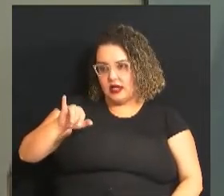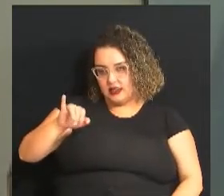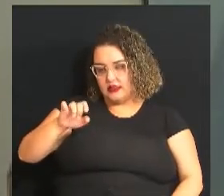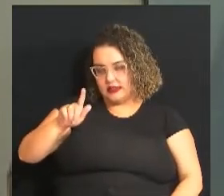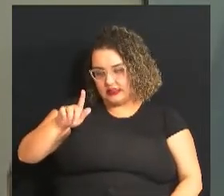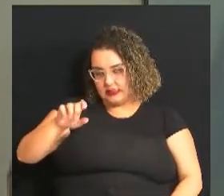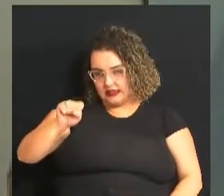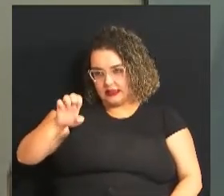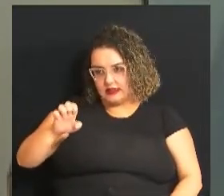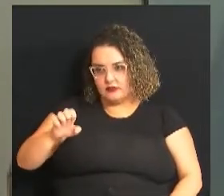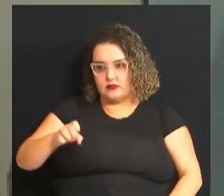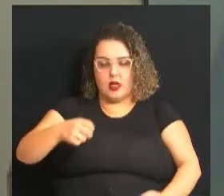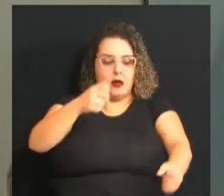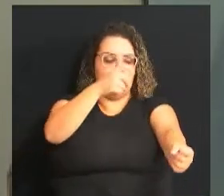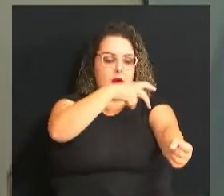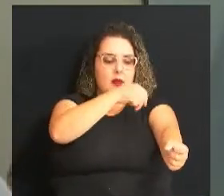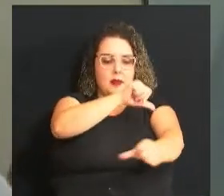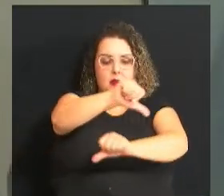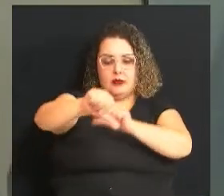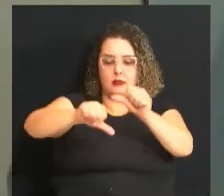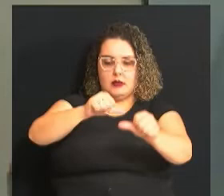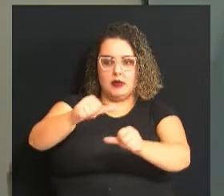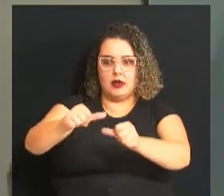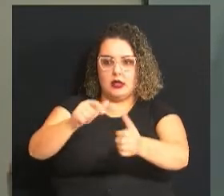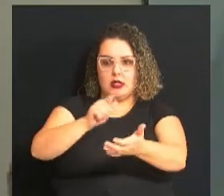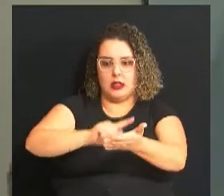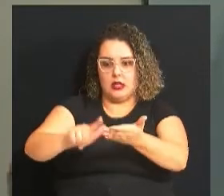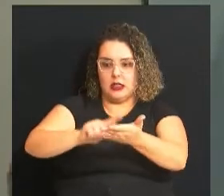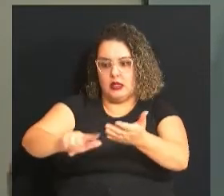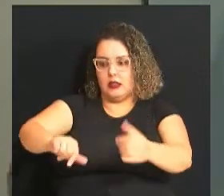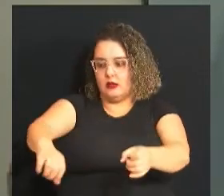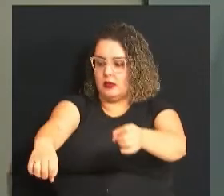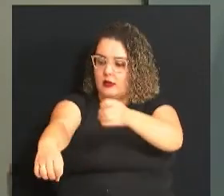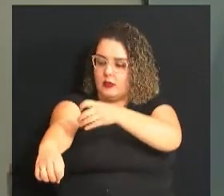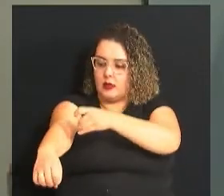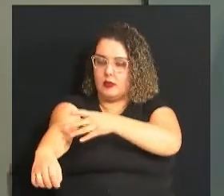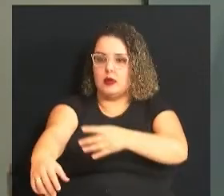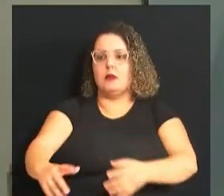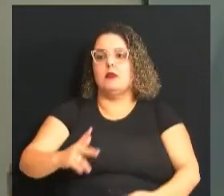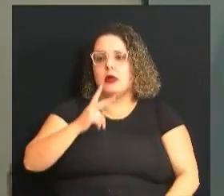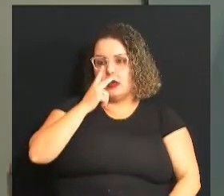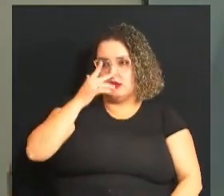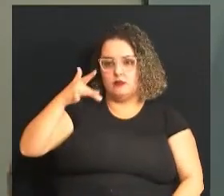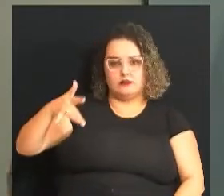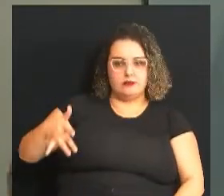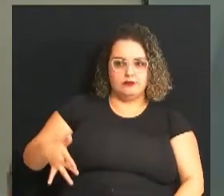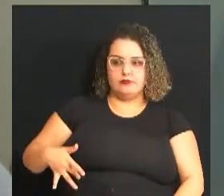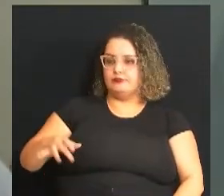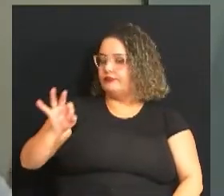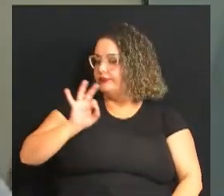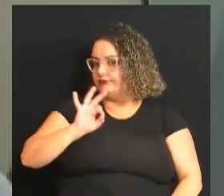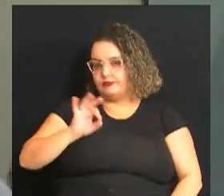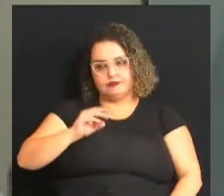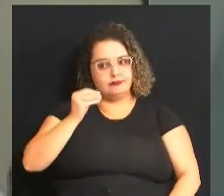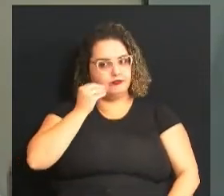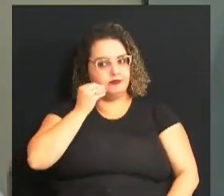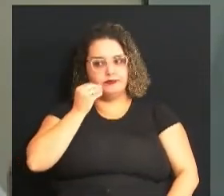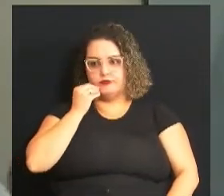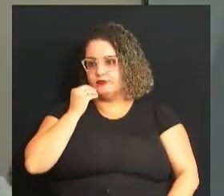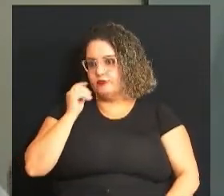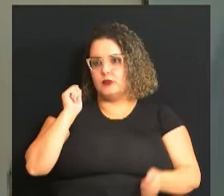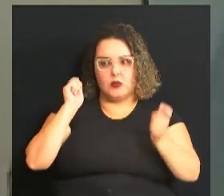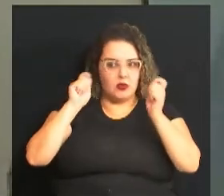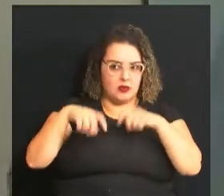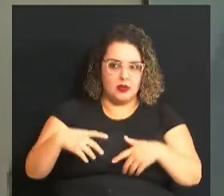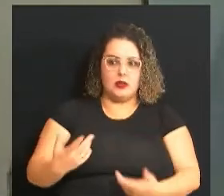comunidade científica, desenvolver como se fosse uma hemodiálise para o fígado, mas nenhuma dessas tentativas foi tão eficaz